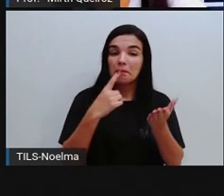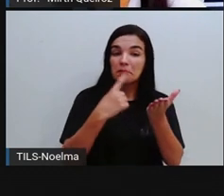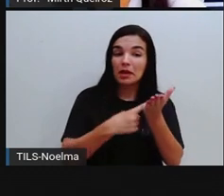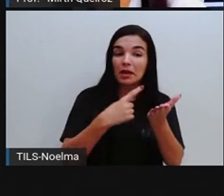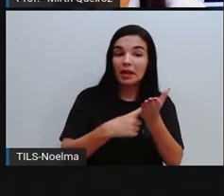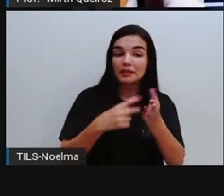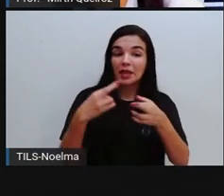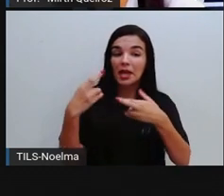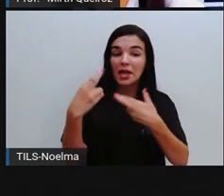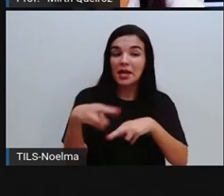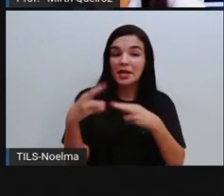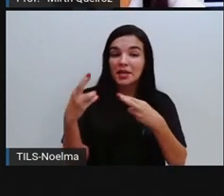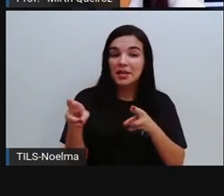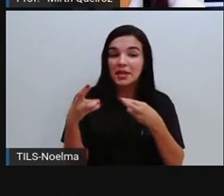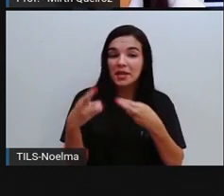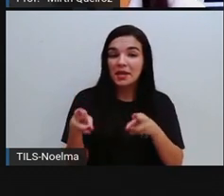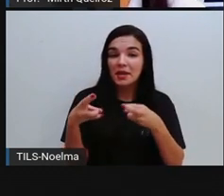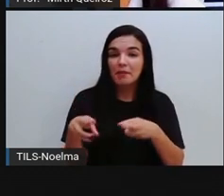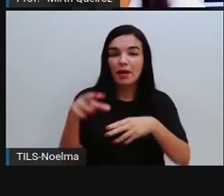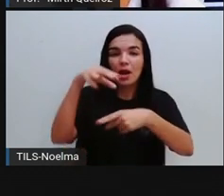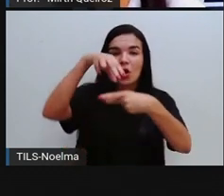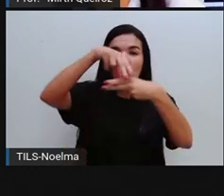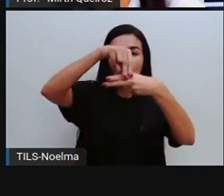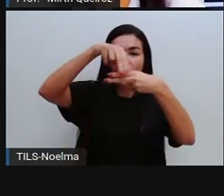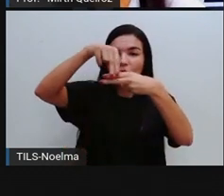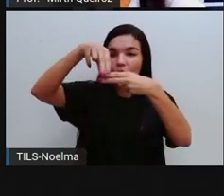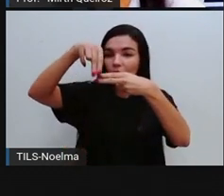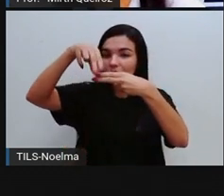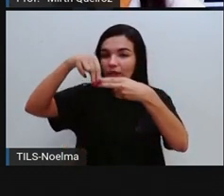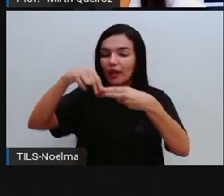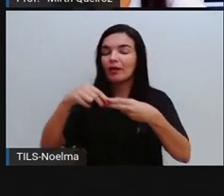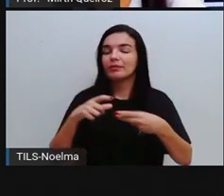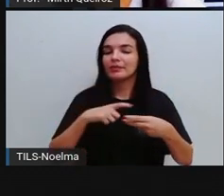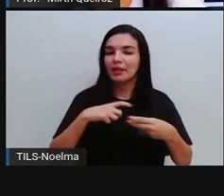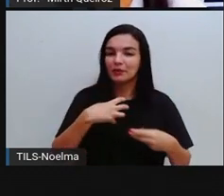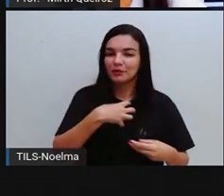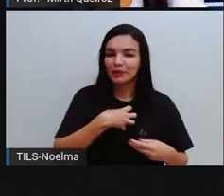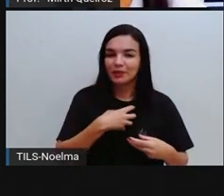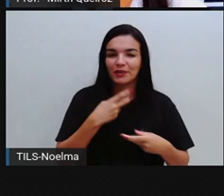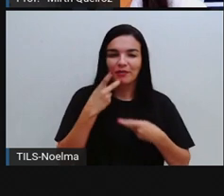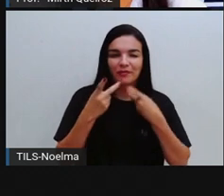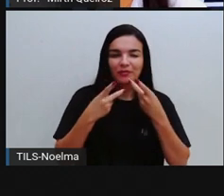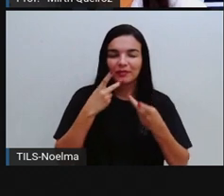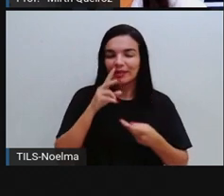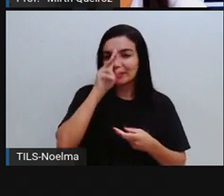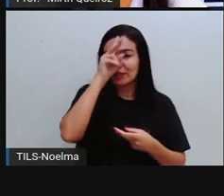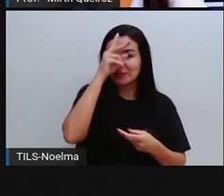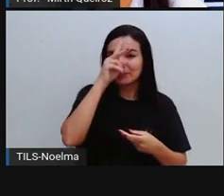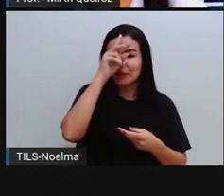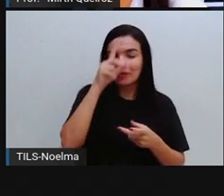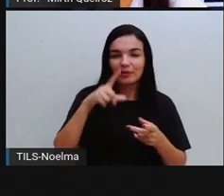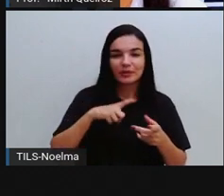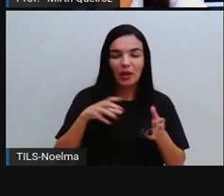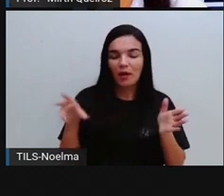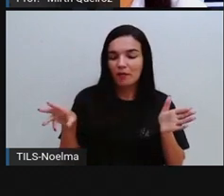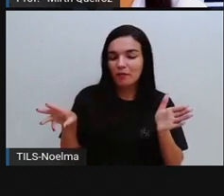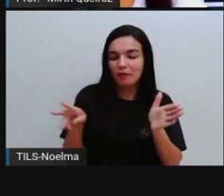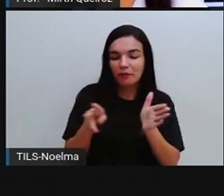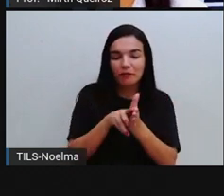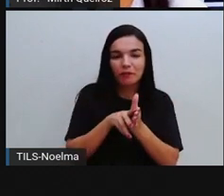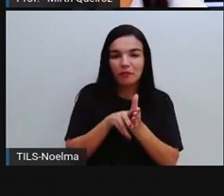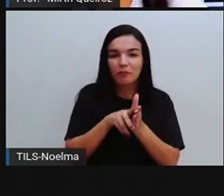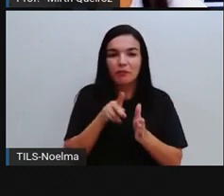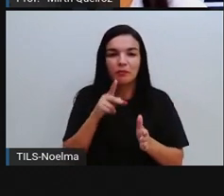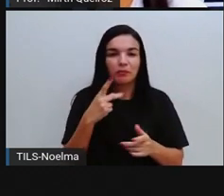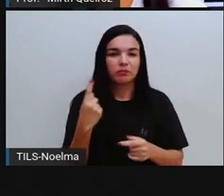Marcado pelas rimas, o cordel é um jeito de contar histórias que tem uma forma única no papel e